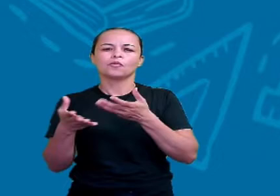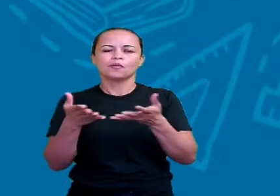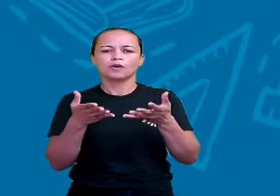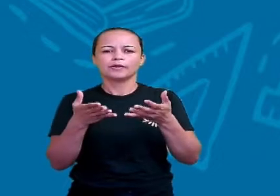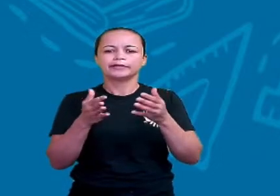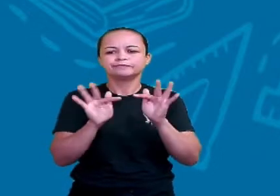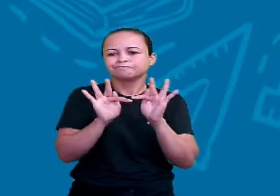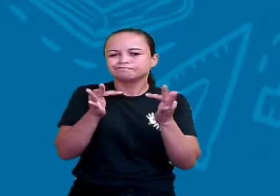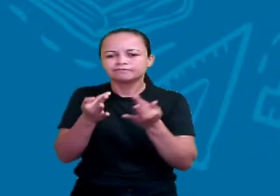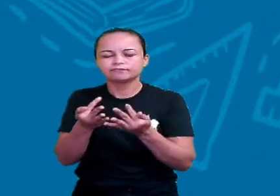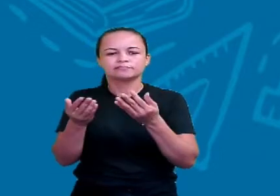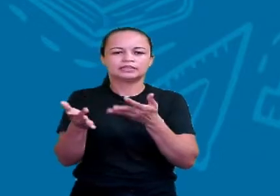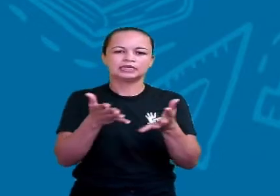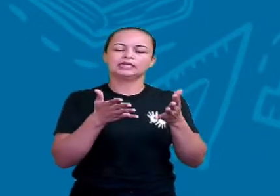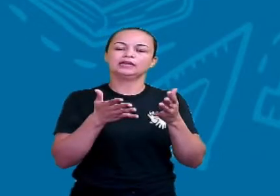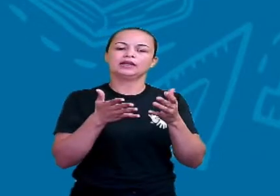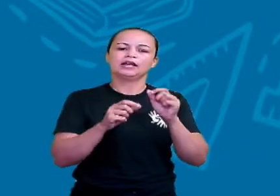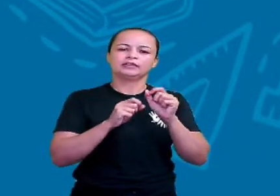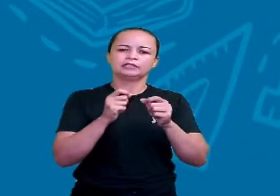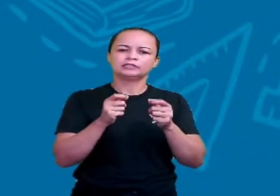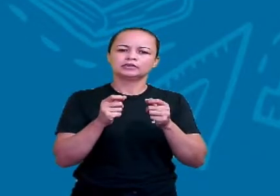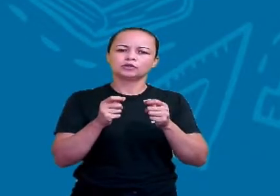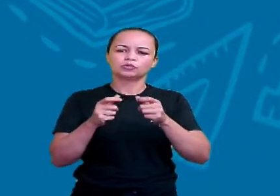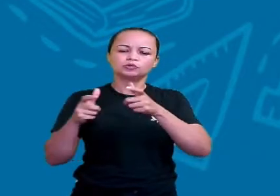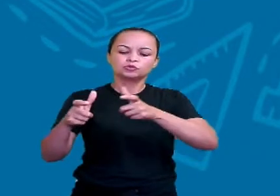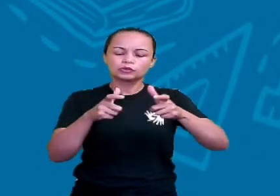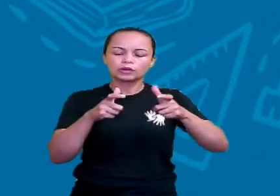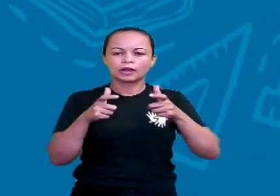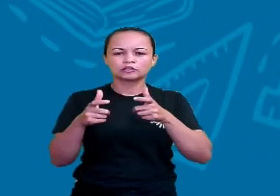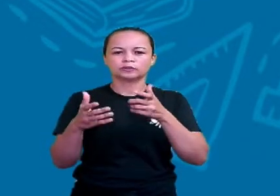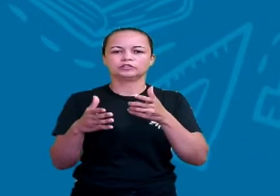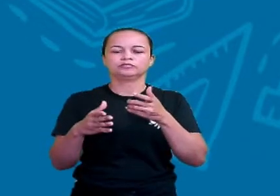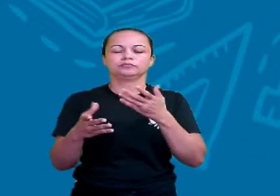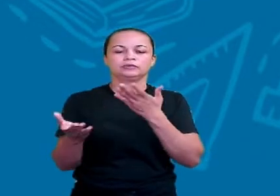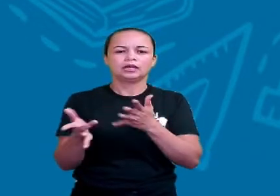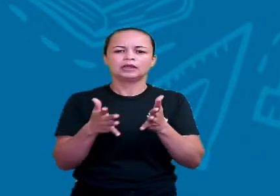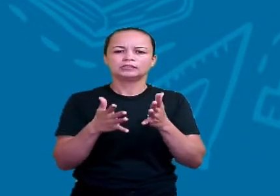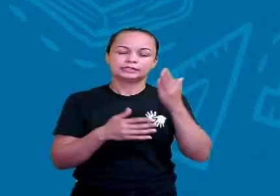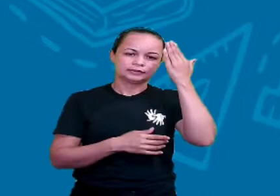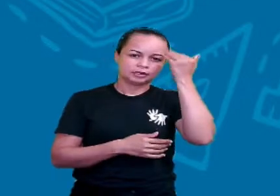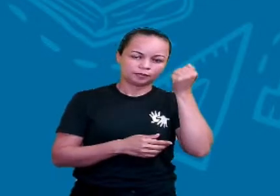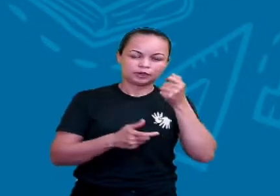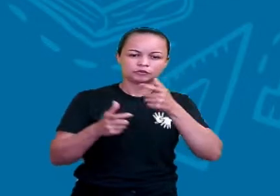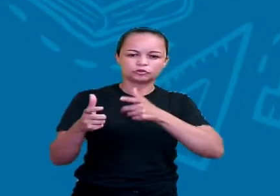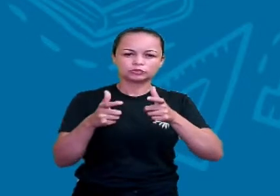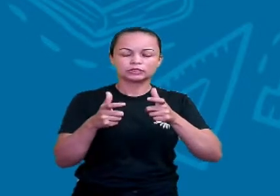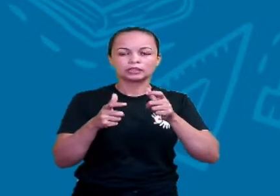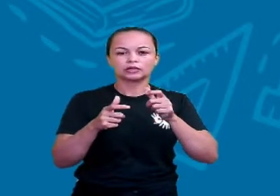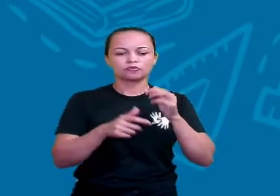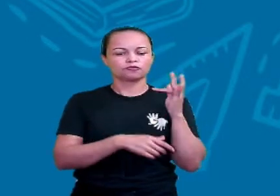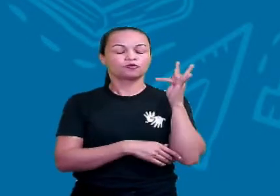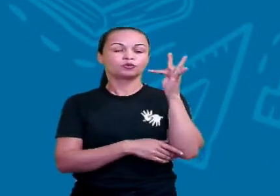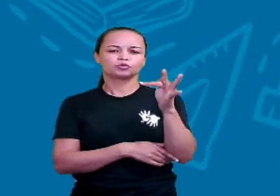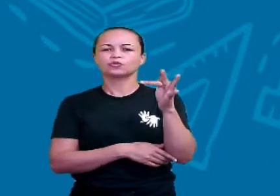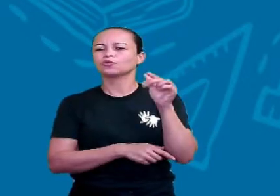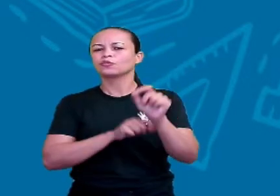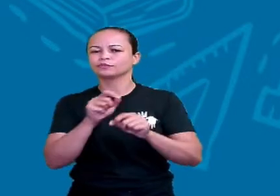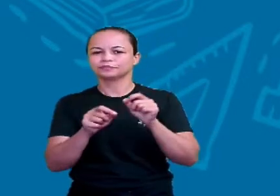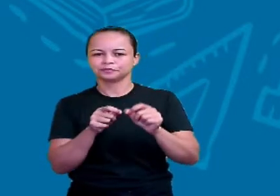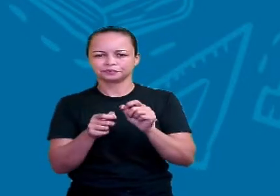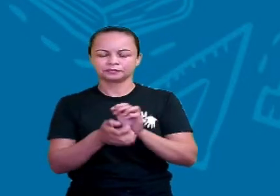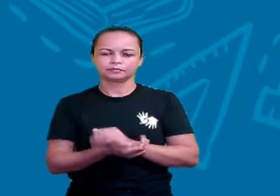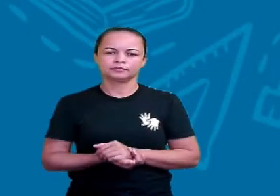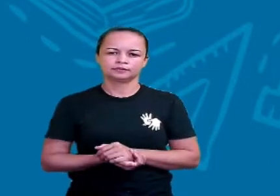passos que foram dados para chegarmos até onde estamos. Assim sabemos de onde viemos e o que queremos para o futuro.